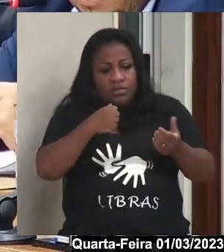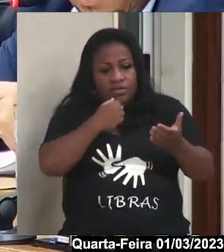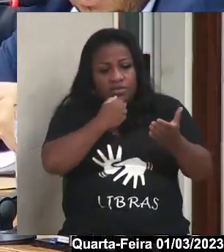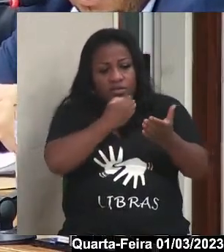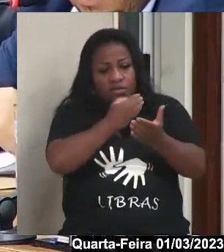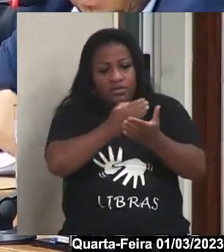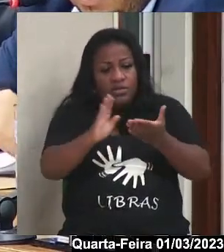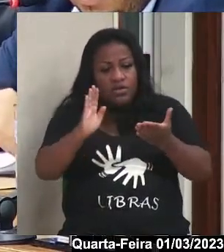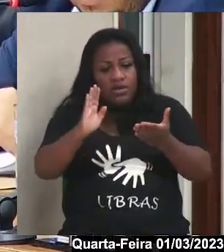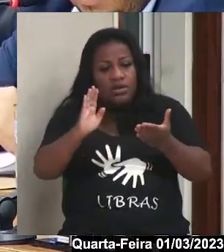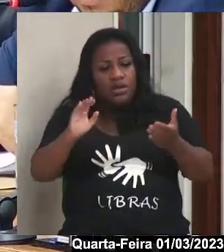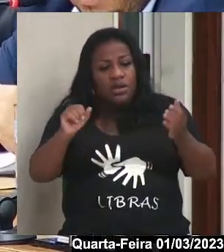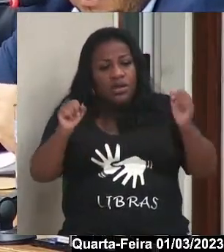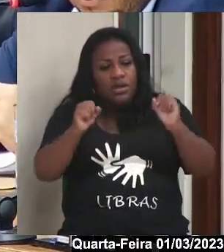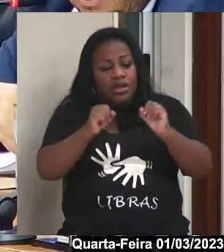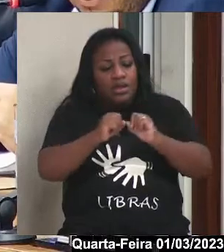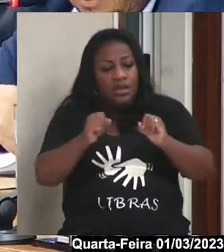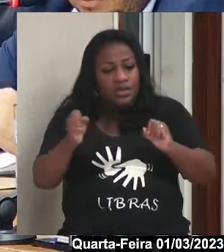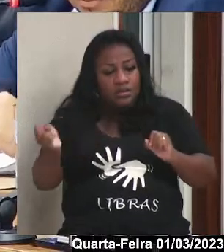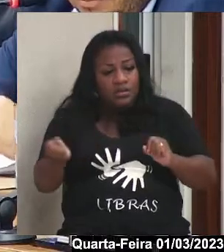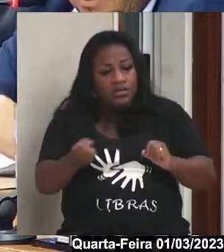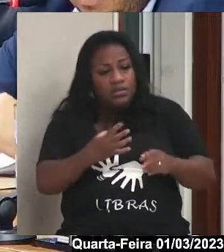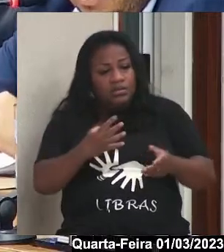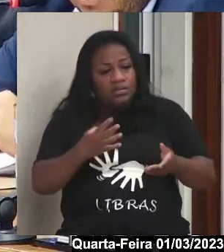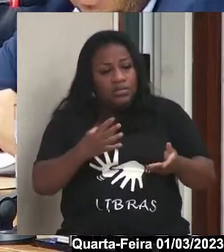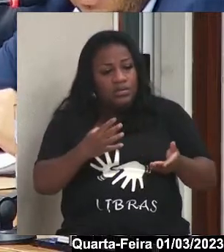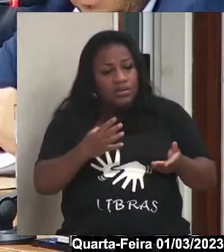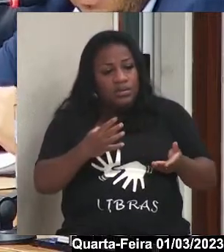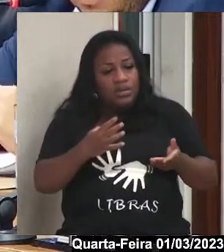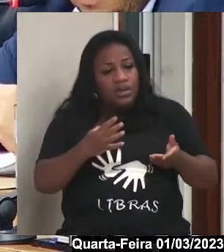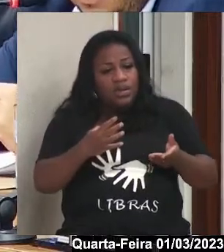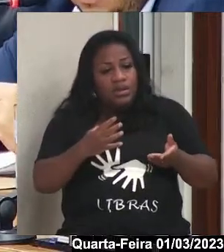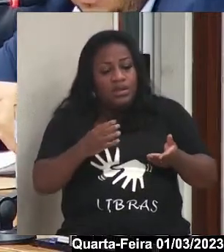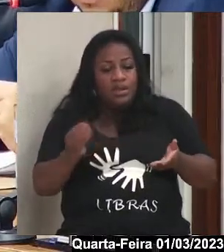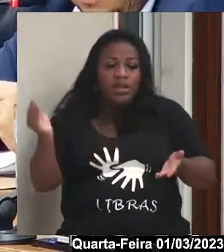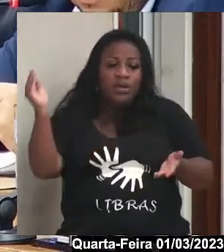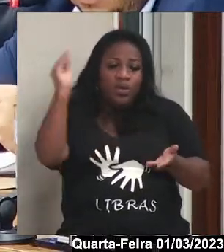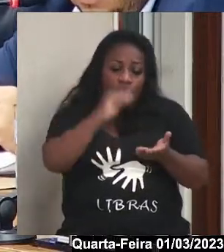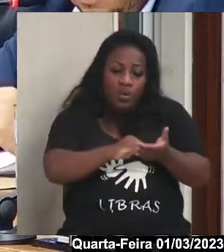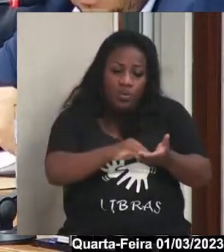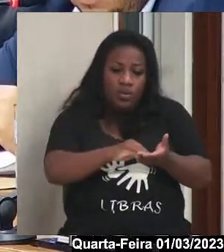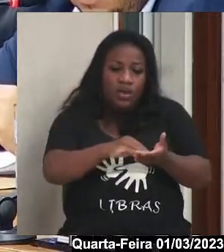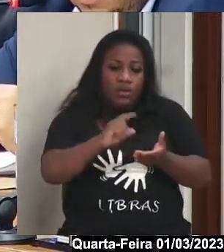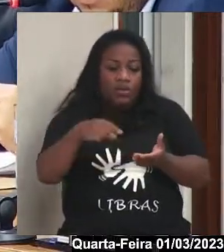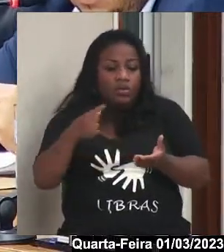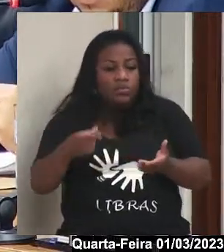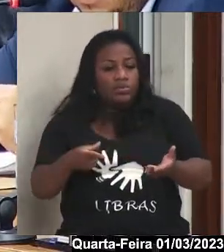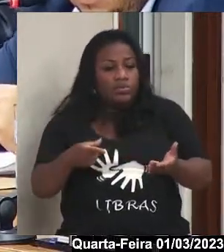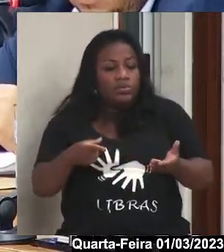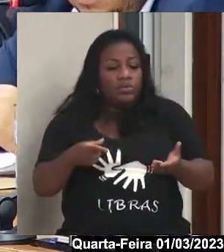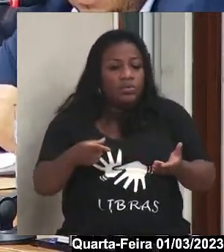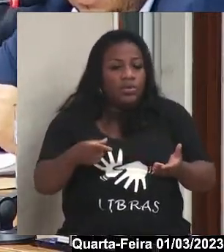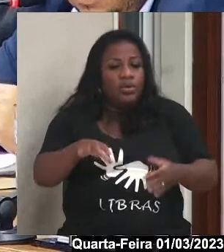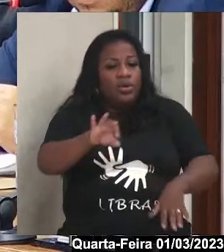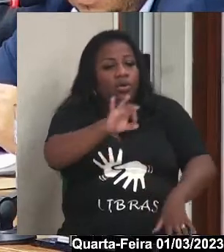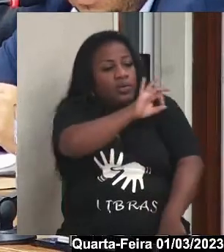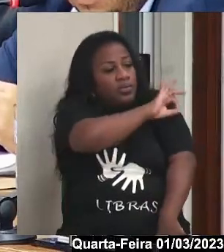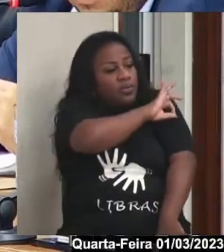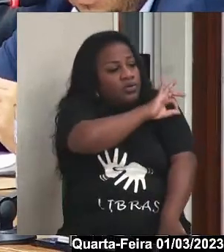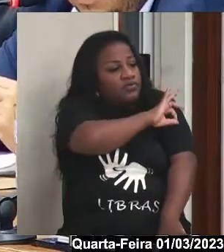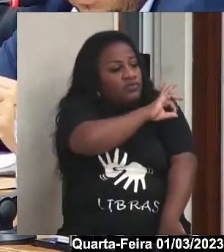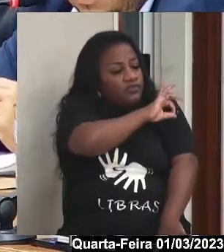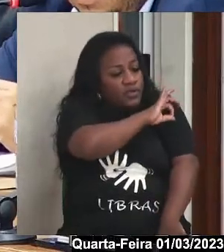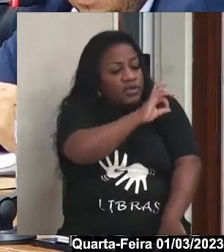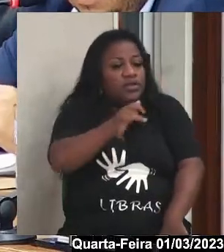Entendeu? O cara está fazendo o serviço, não está fazendo bem, você tem que arrancar e trocar e colocar outro. Né? Então, o prefeito Ney Santos